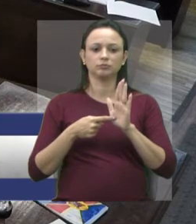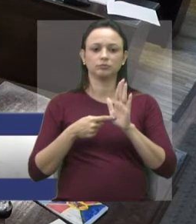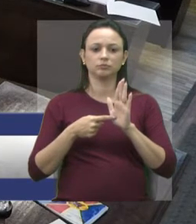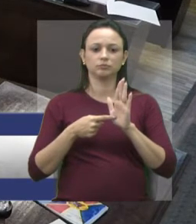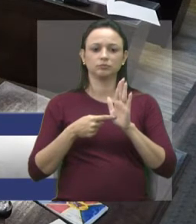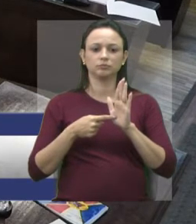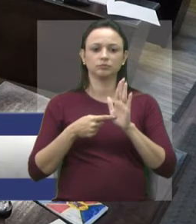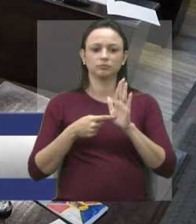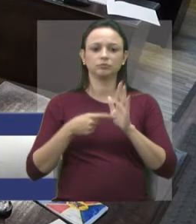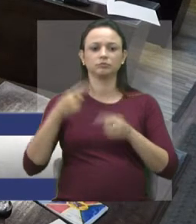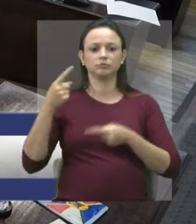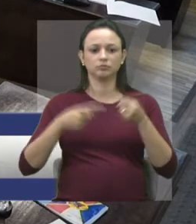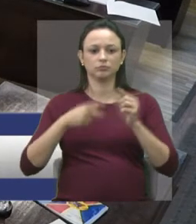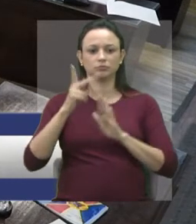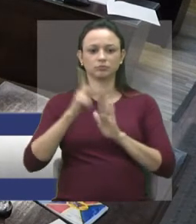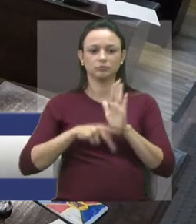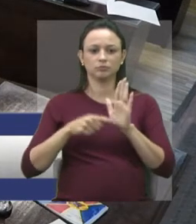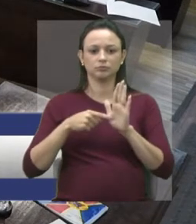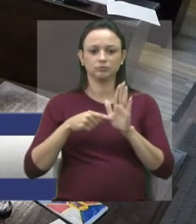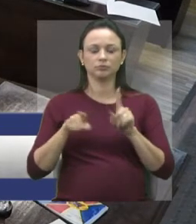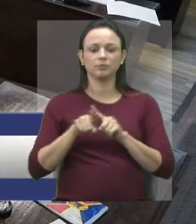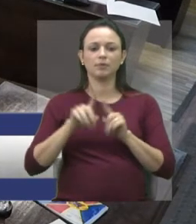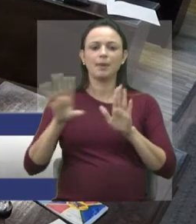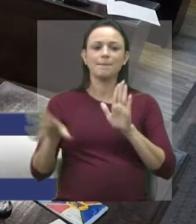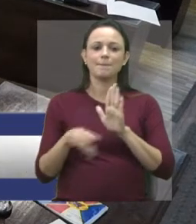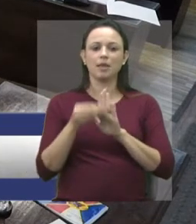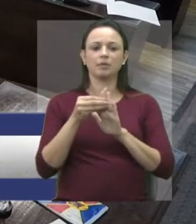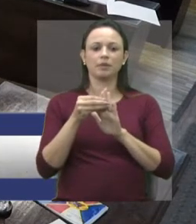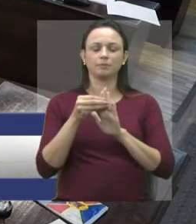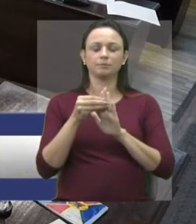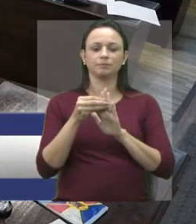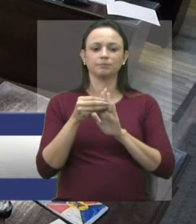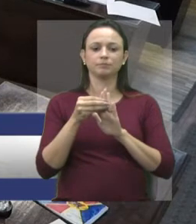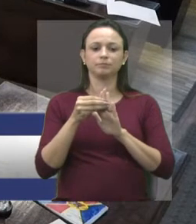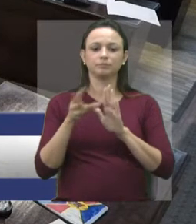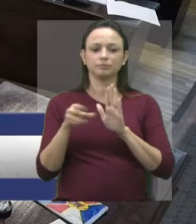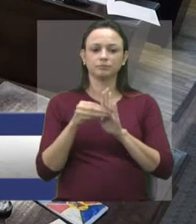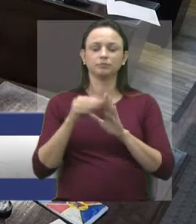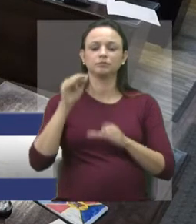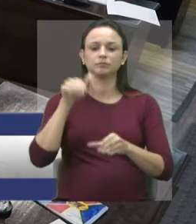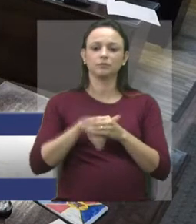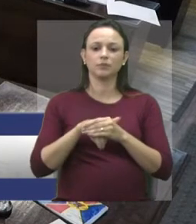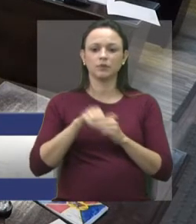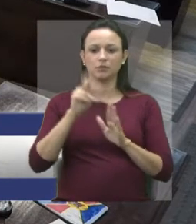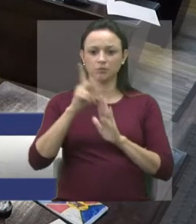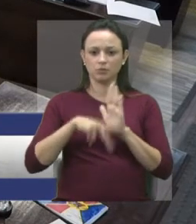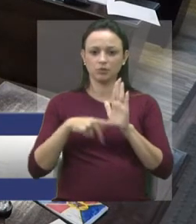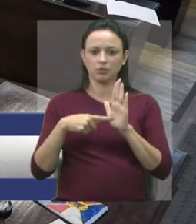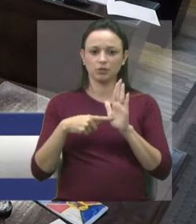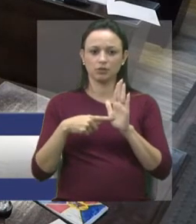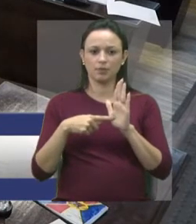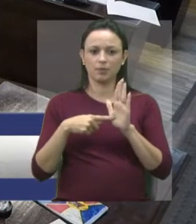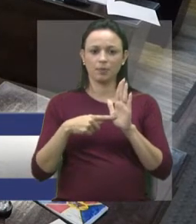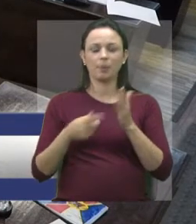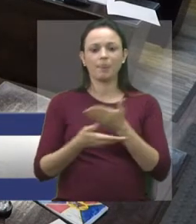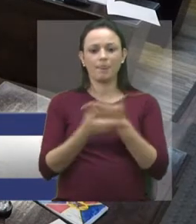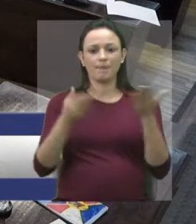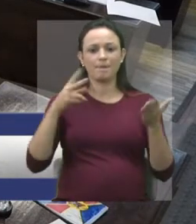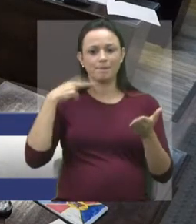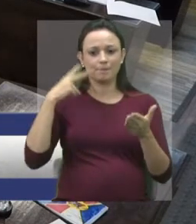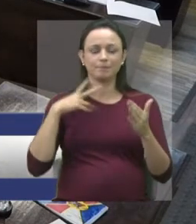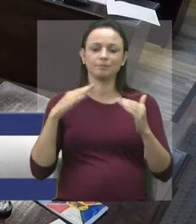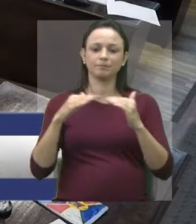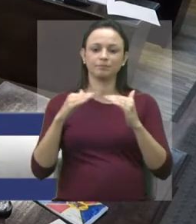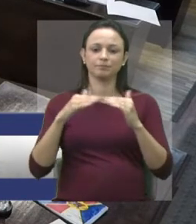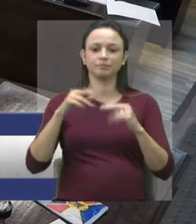Em discussão, referido projeto e a emenda. Em votação, o projeto. Os senhores vereadores que estiverem